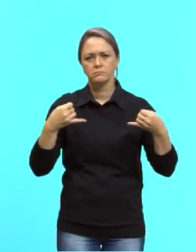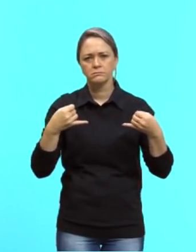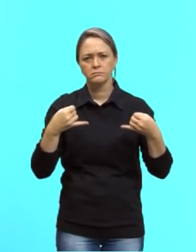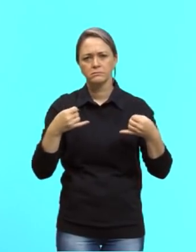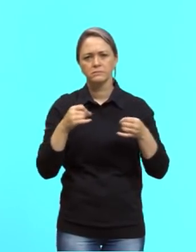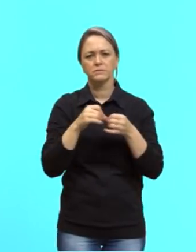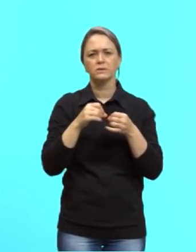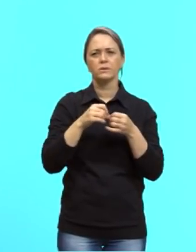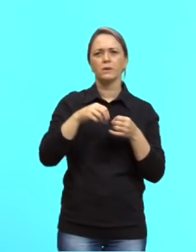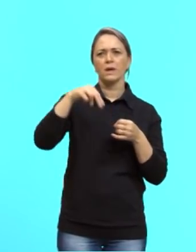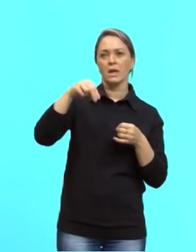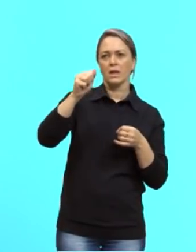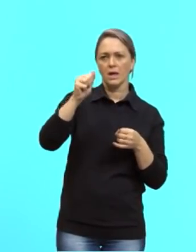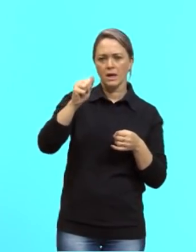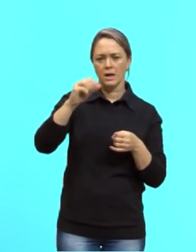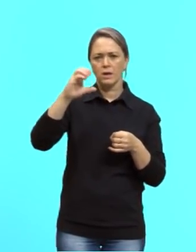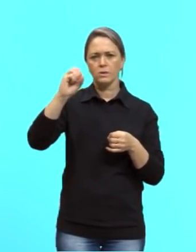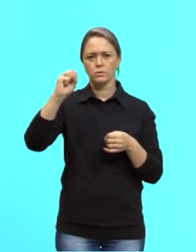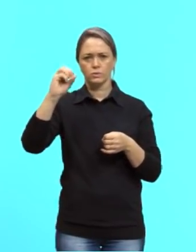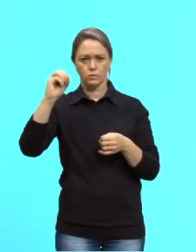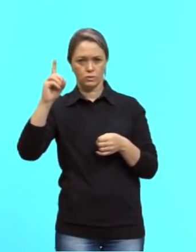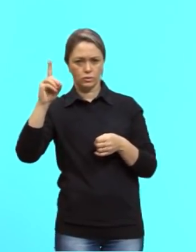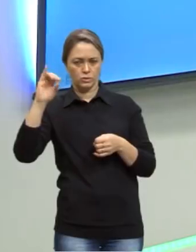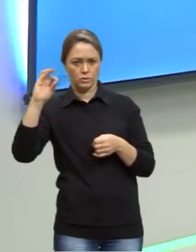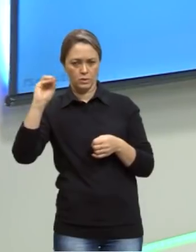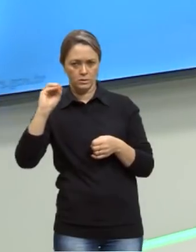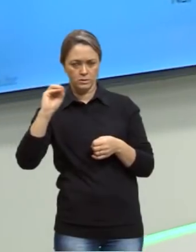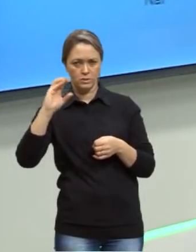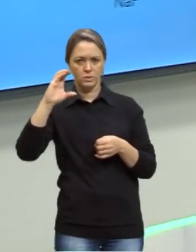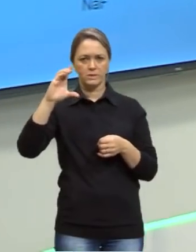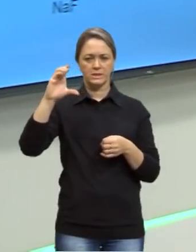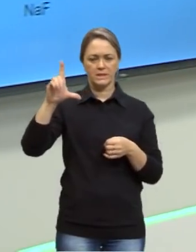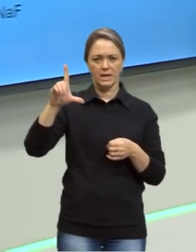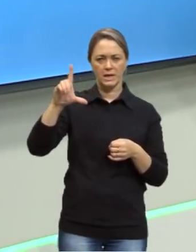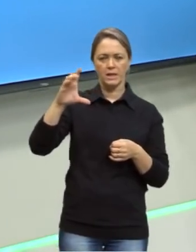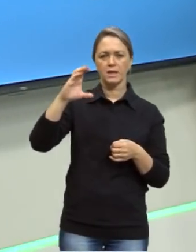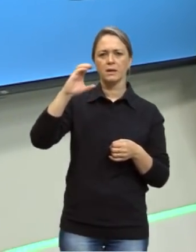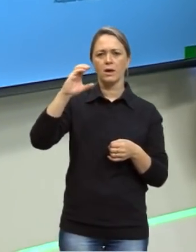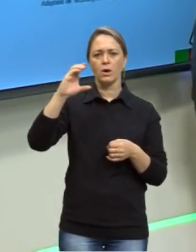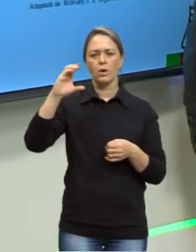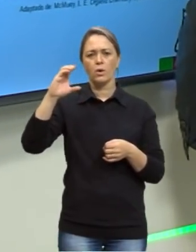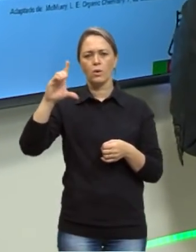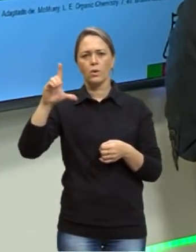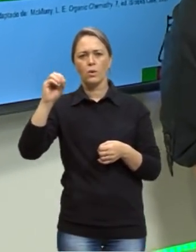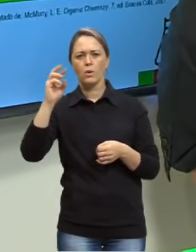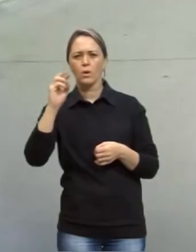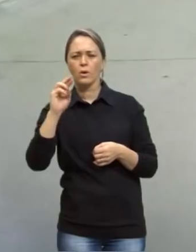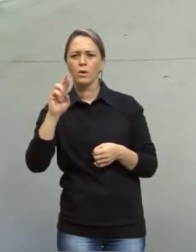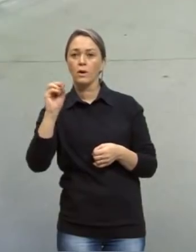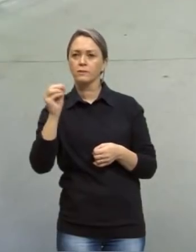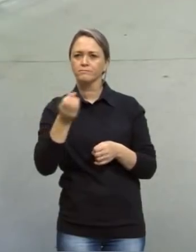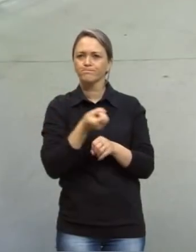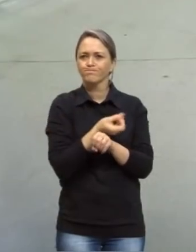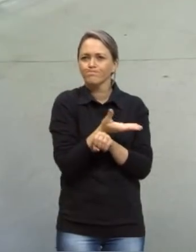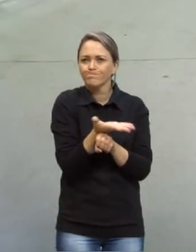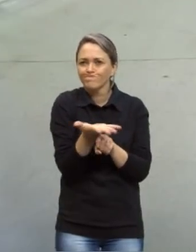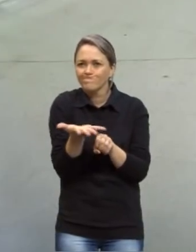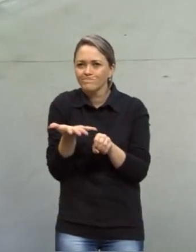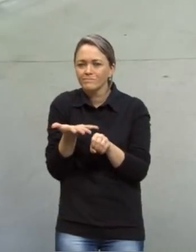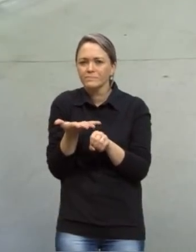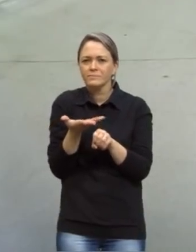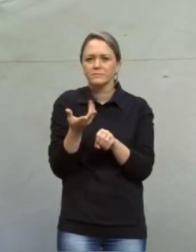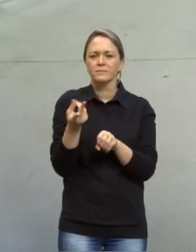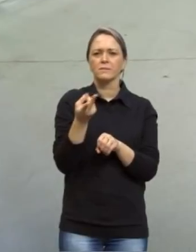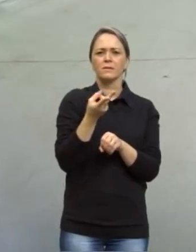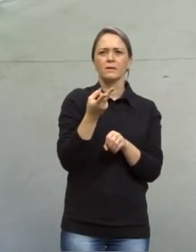sódio n a eo cl o cloro ou cloro então se eu pegar e fizer distribuição dos dois n a